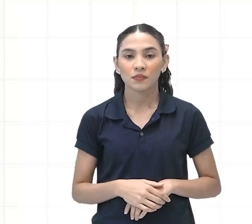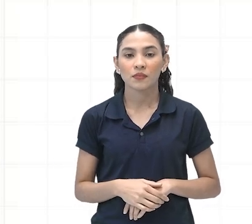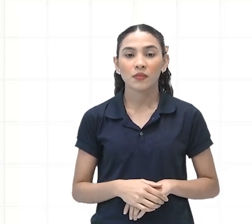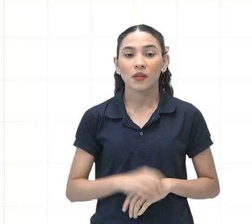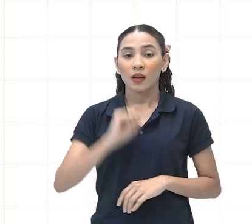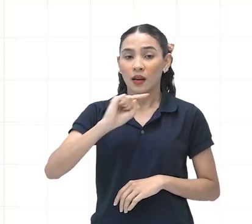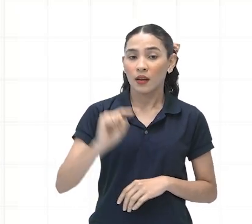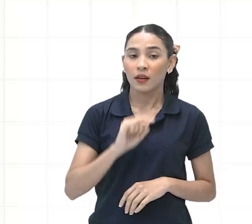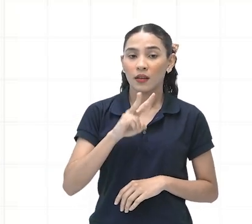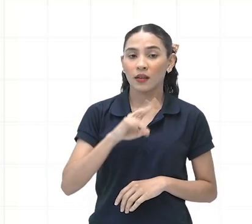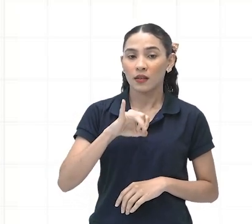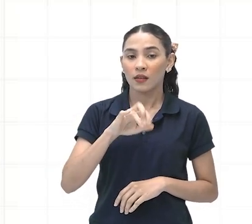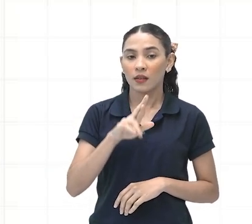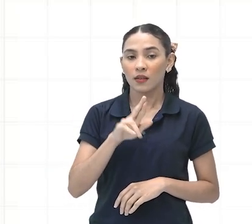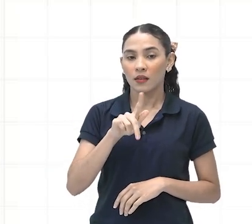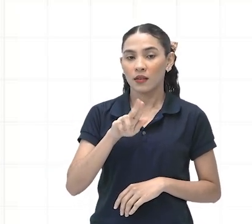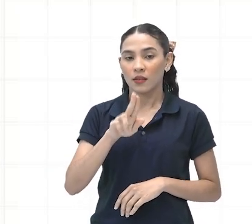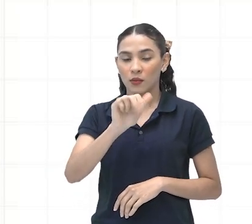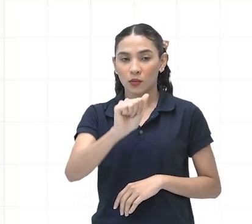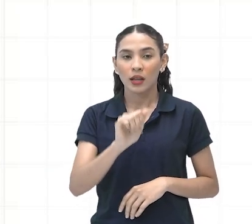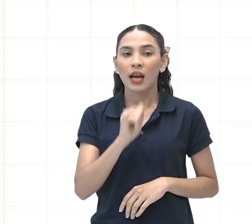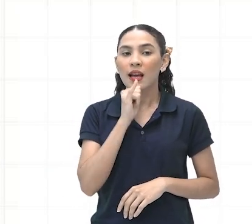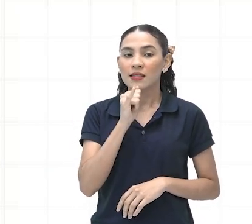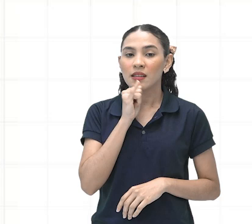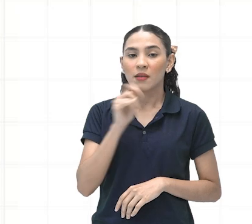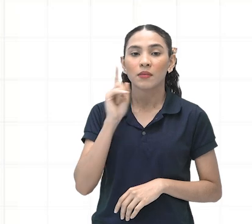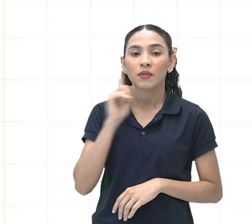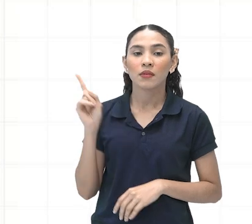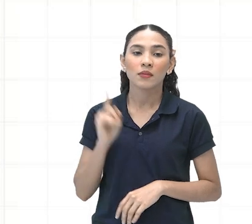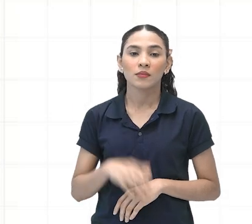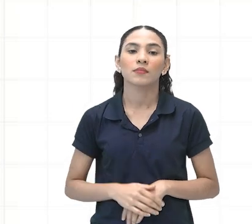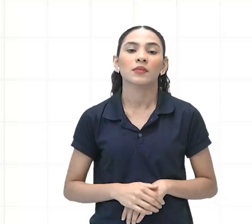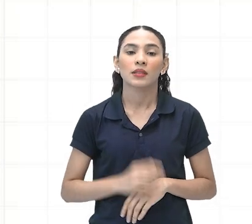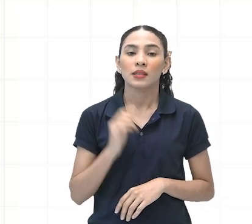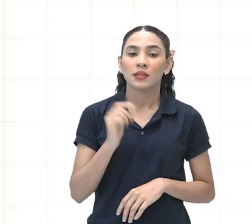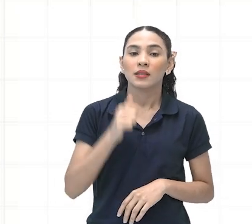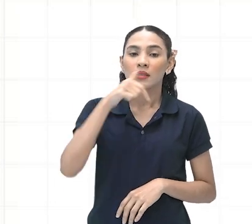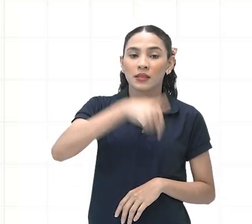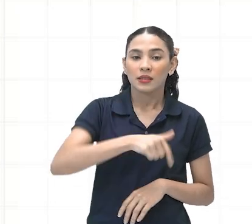Quando a vírgula está atrás do último, não precisa escrever. Então nós vamos ter